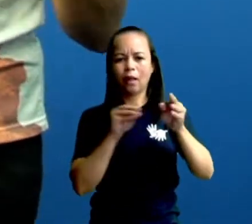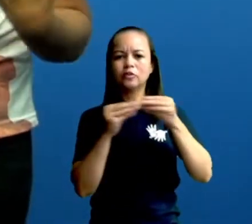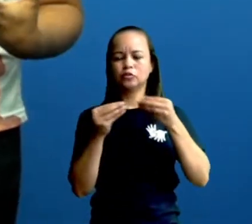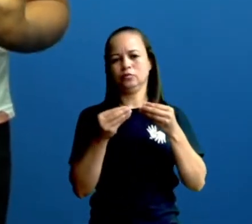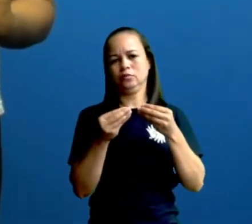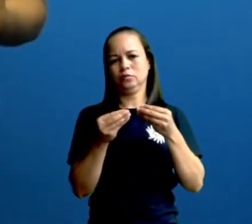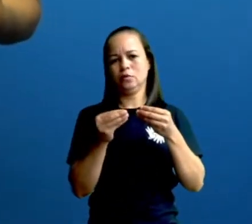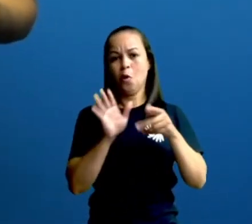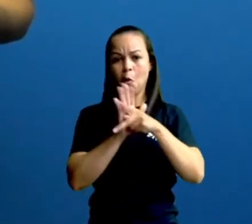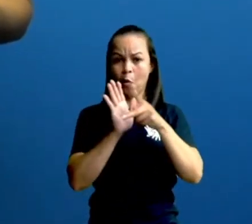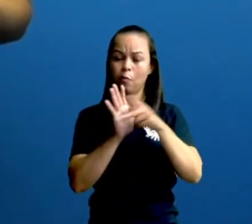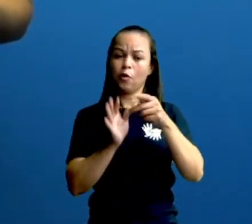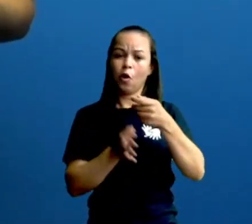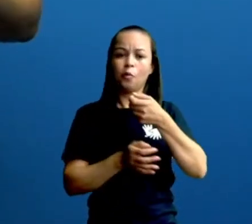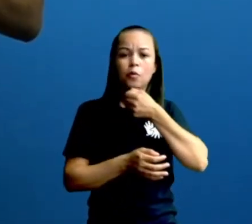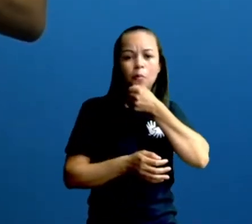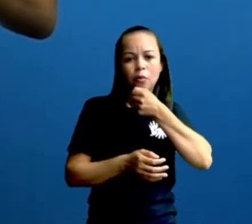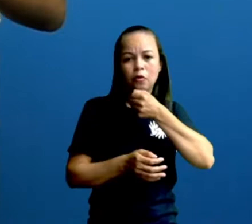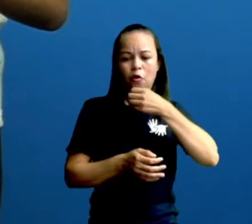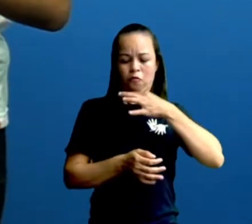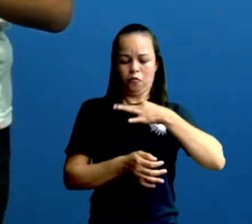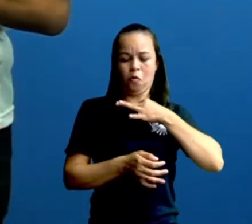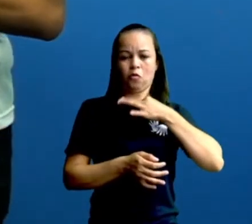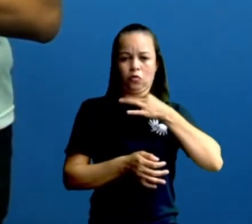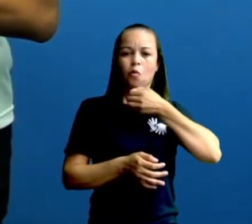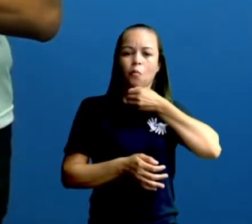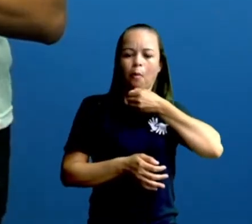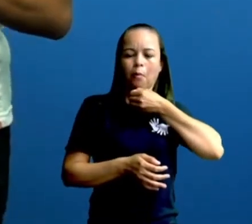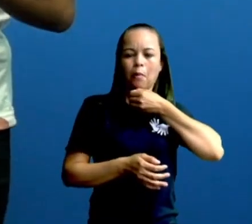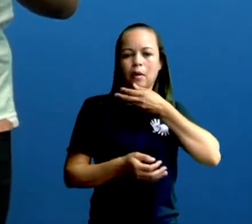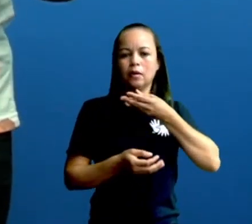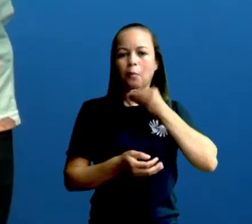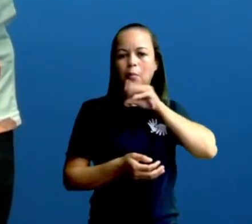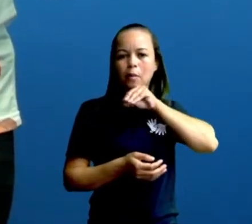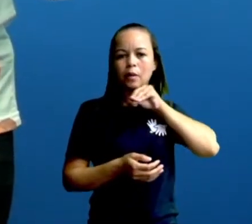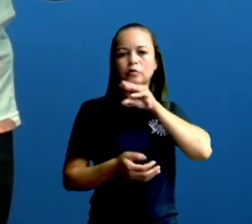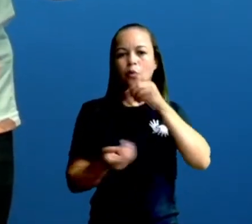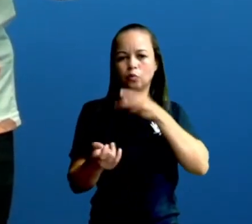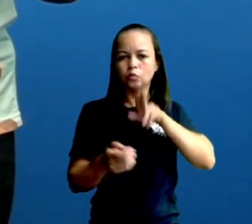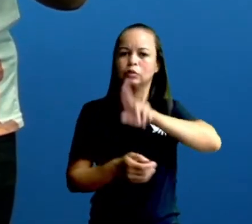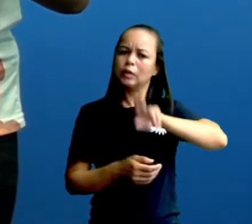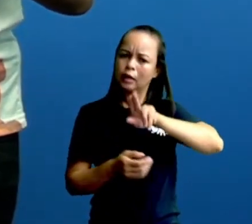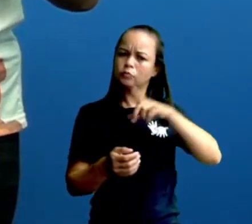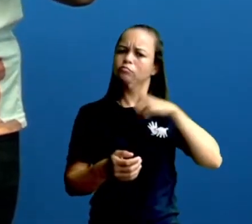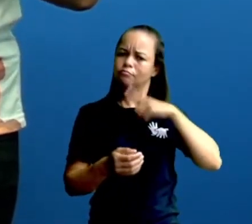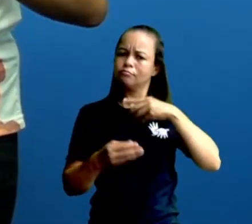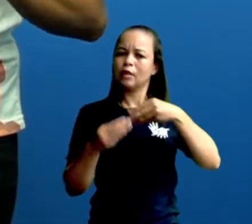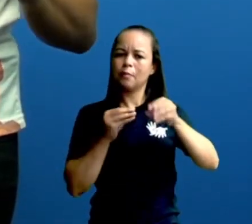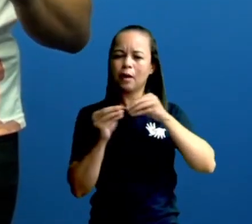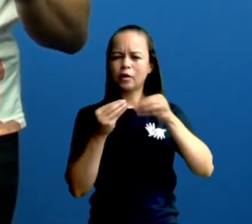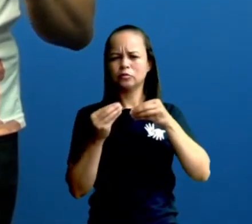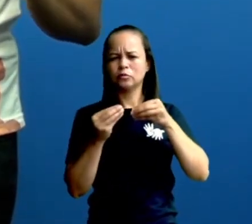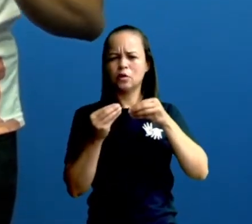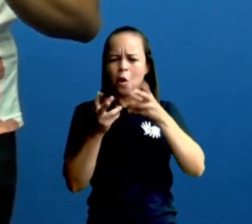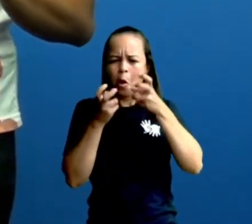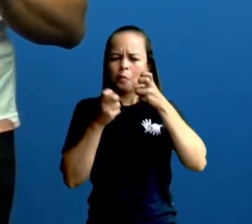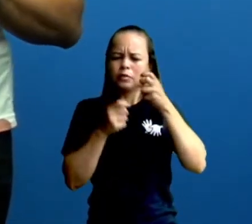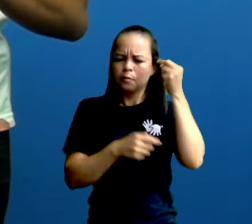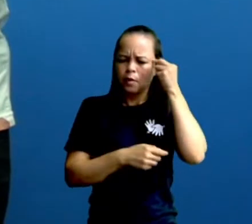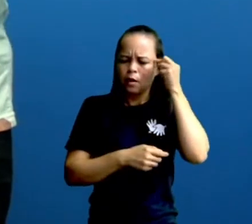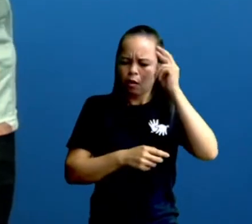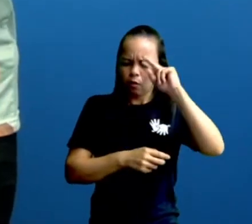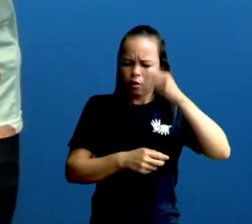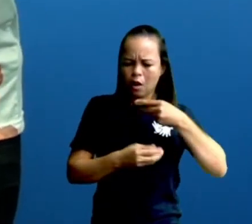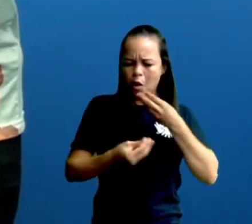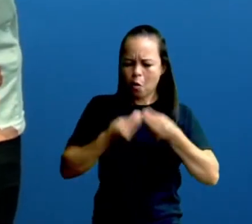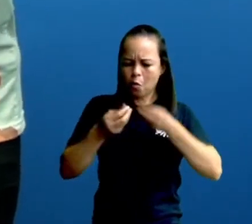aqui tem plástico envolvido nele. Então, se eu olhar aqui, se você olhar na tua vida, dá uma paradinha, para por alguns segundos e presta atenção